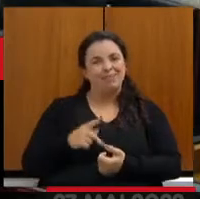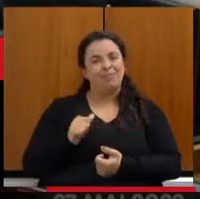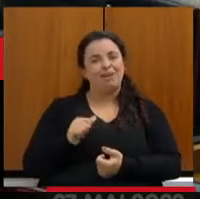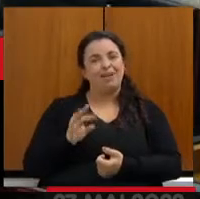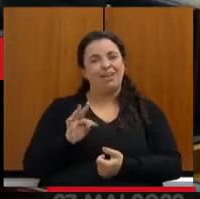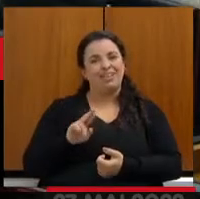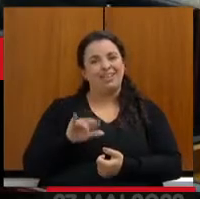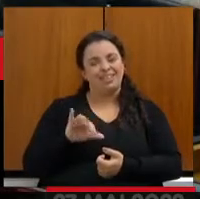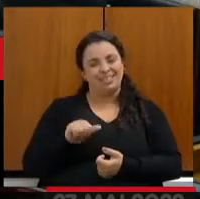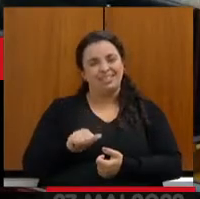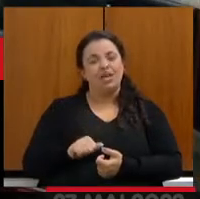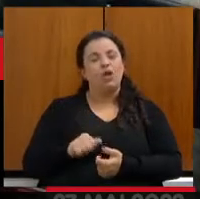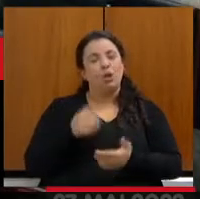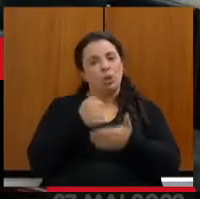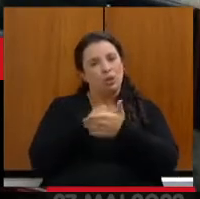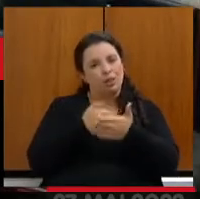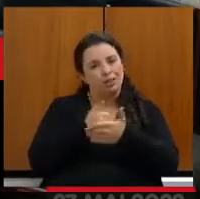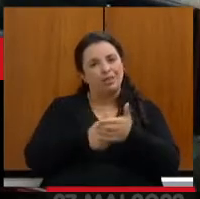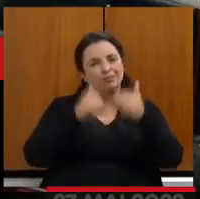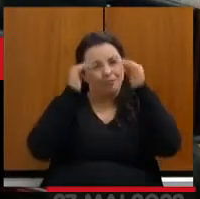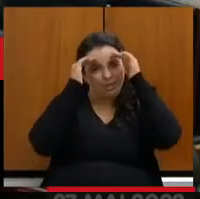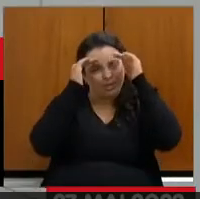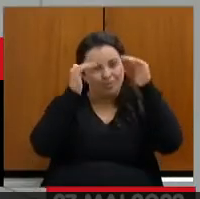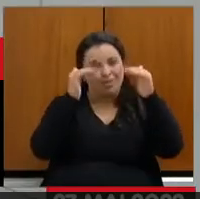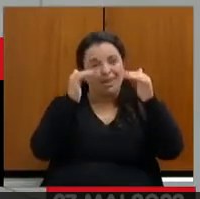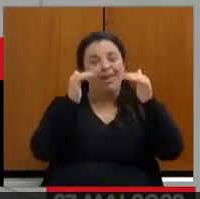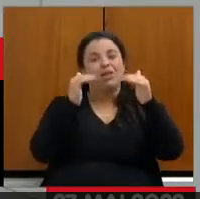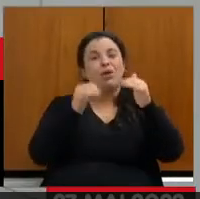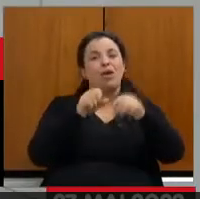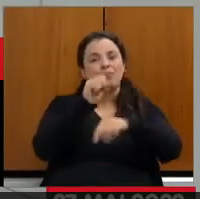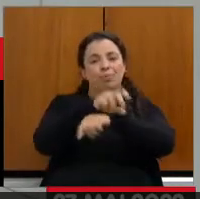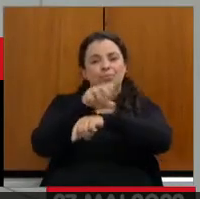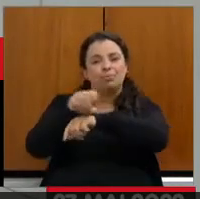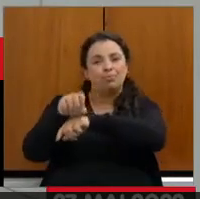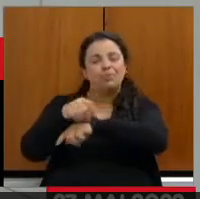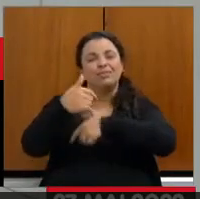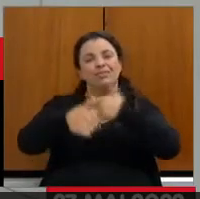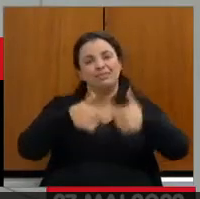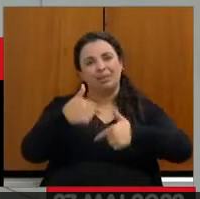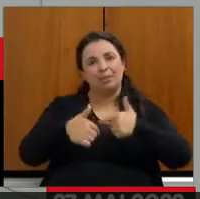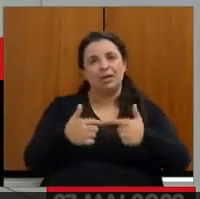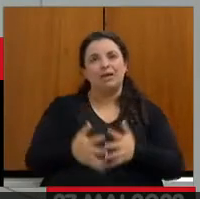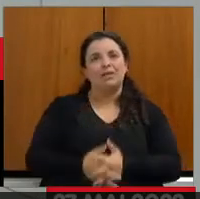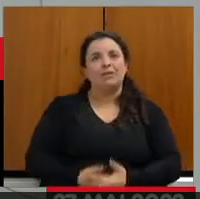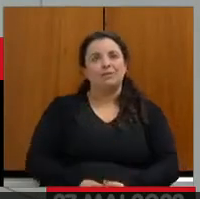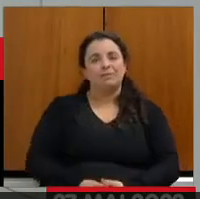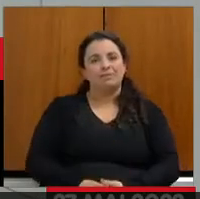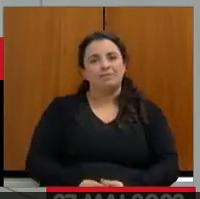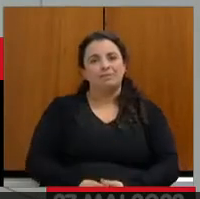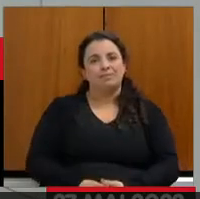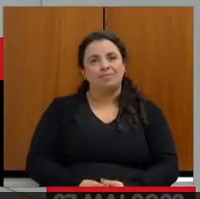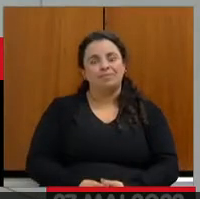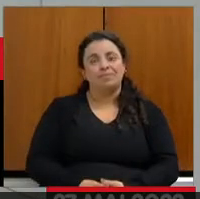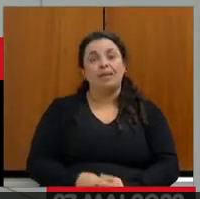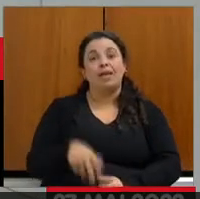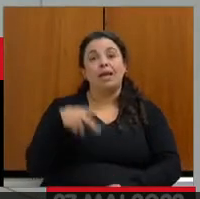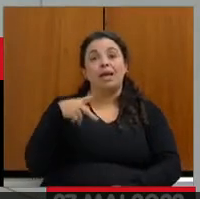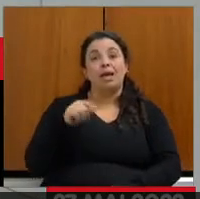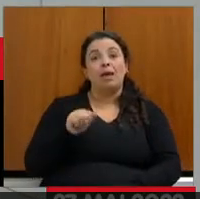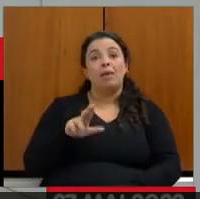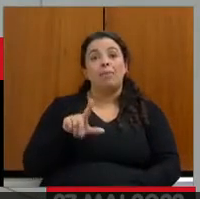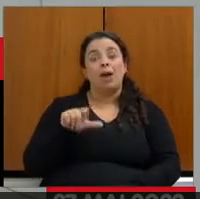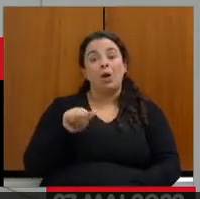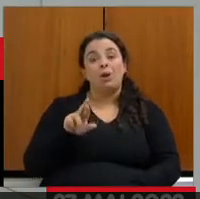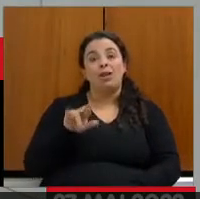lutando aí para o respeito e empregar empregabilidade vamos convidar agora Paula Rita Bacelar